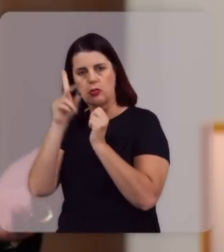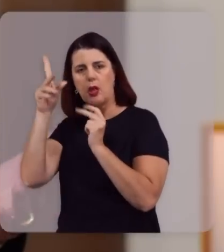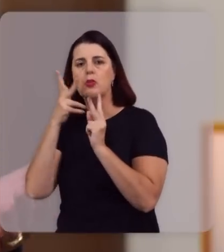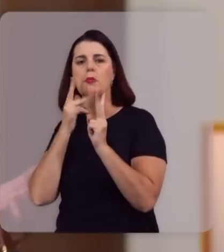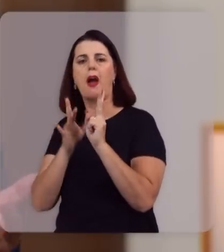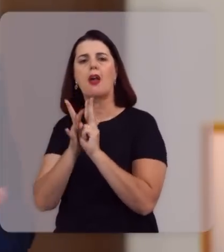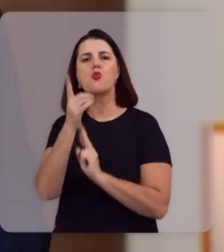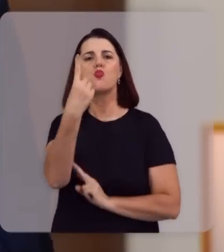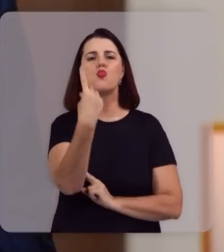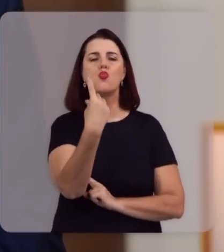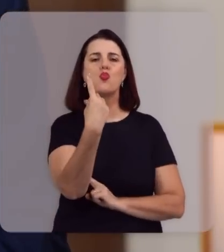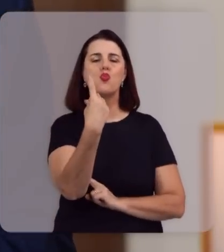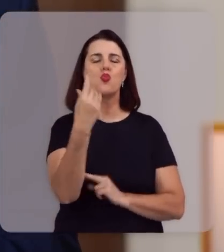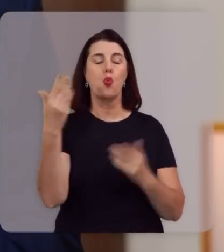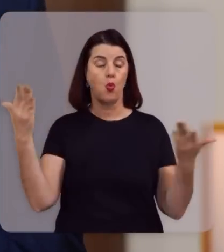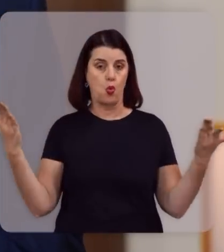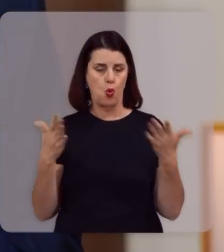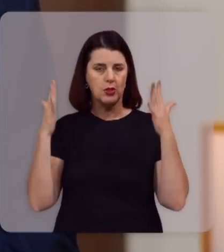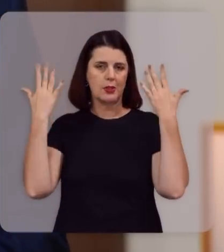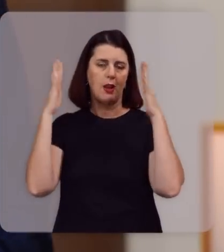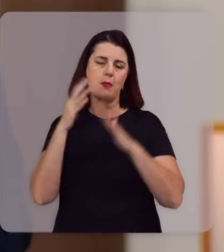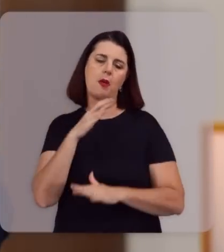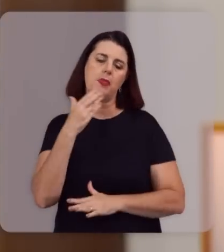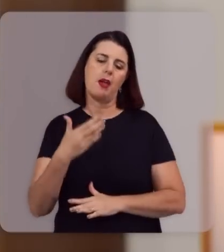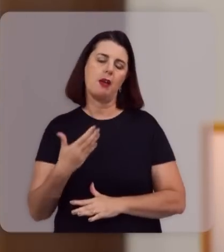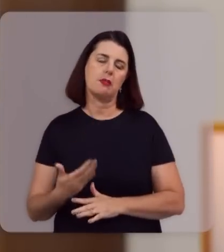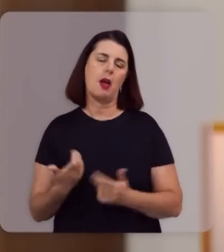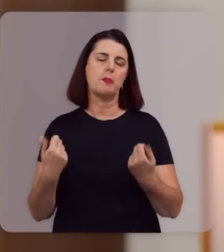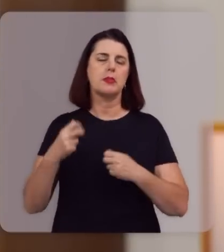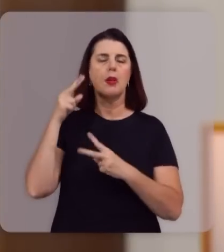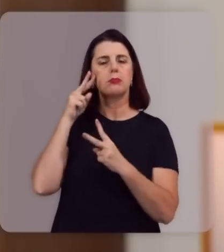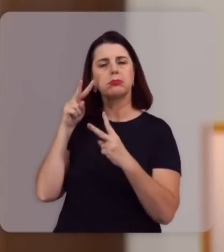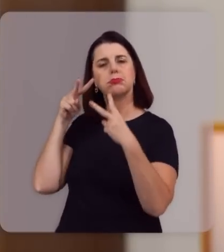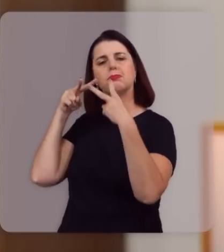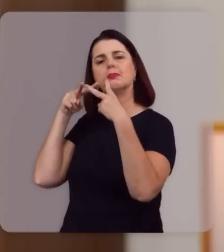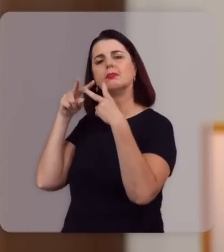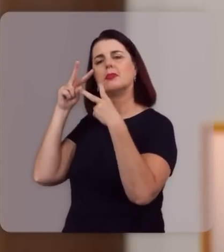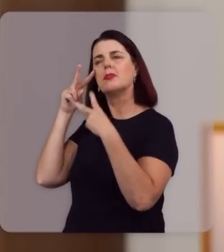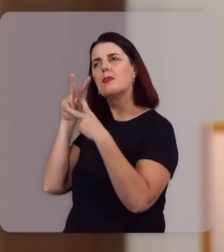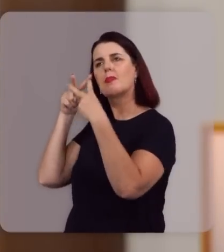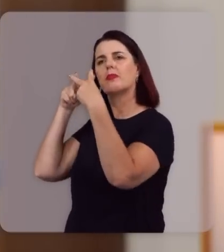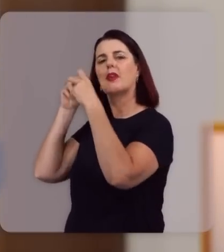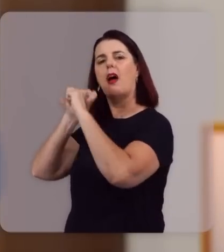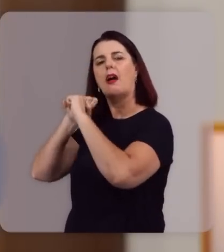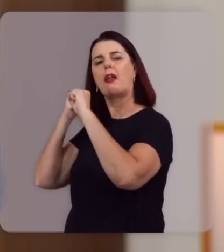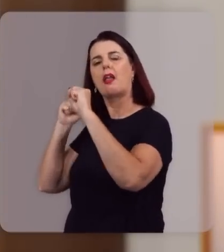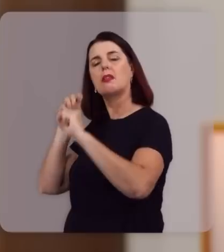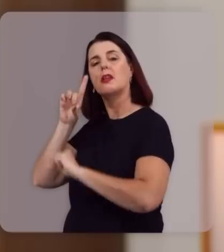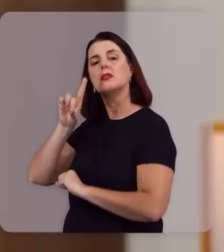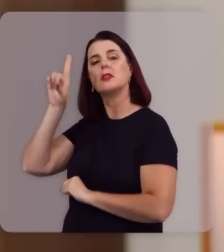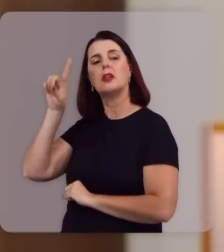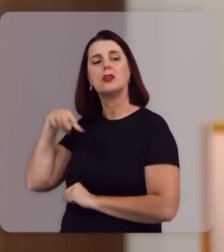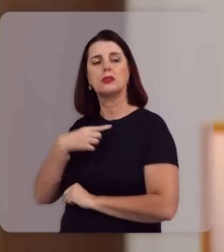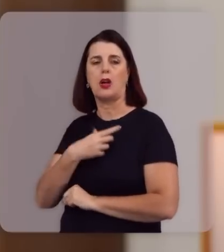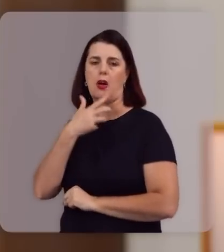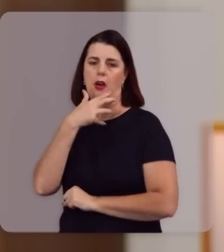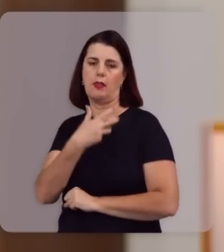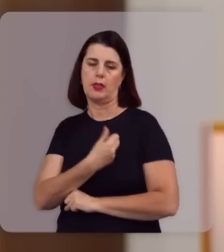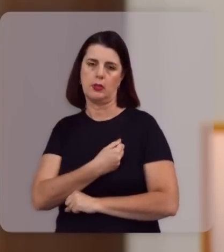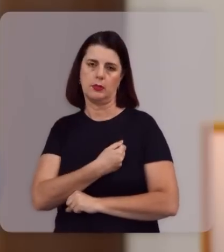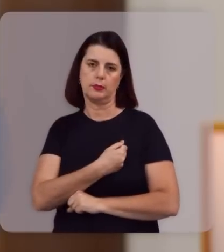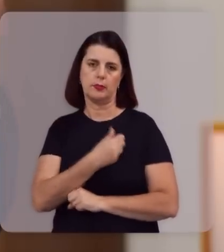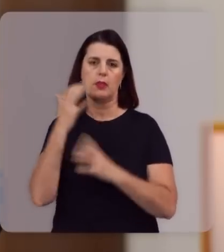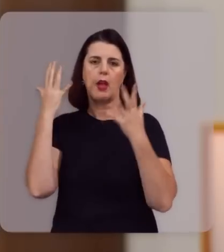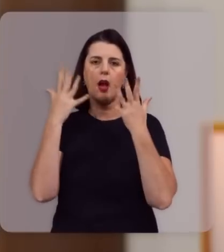Quando nós hoje estamos celebrando o Natal, precisamos olhar e contemplar a grandeza do nosso Redentor,